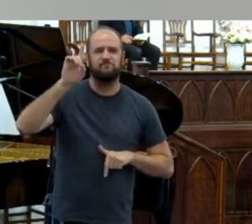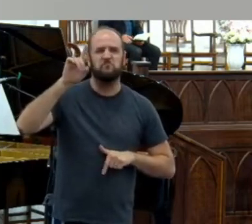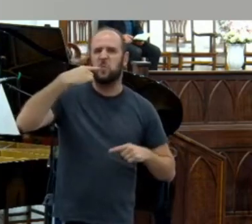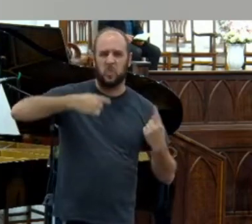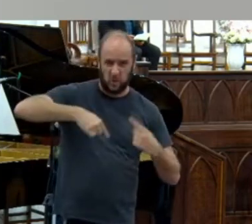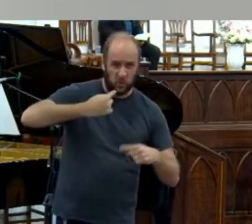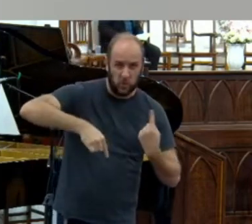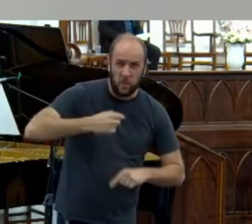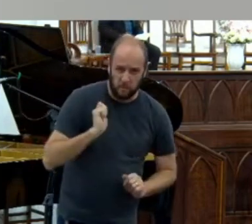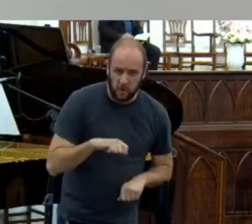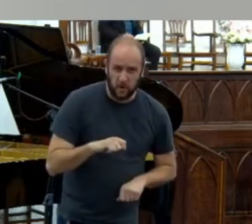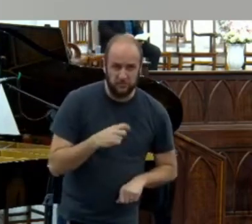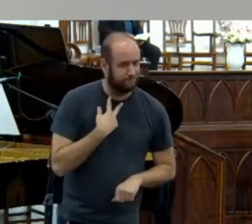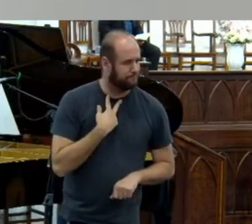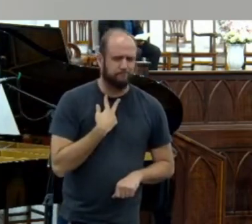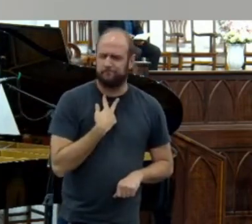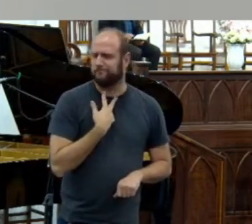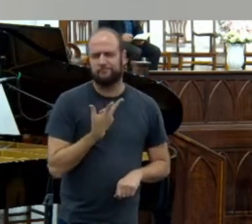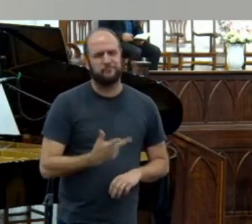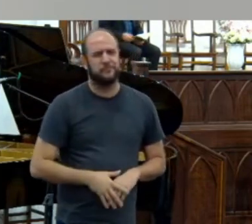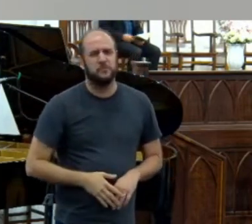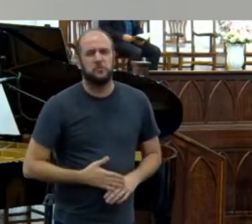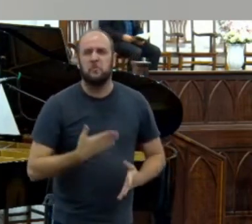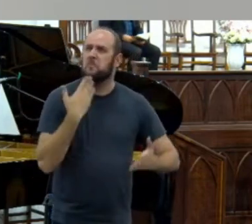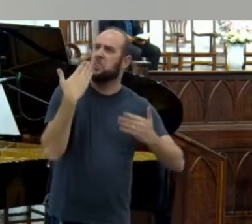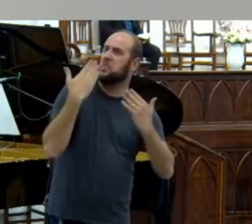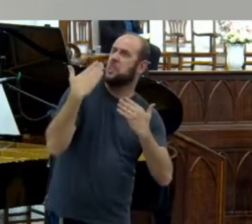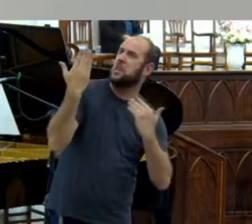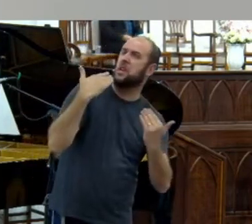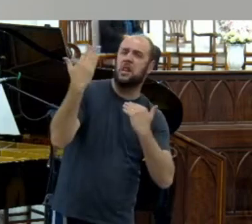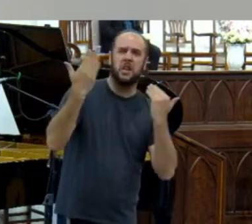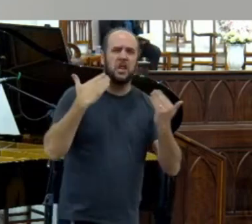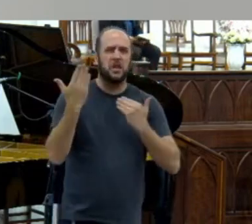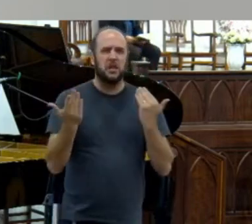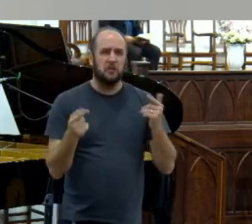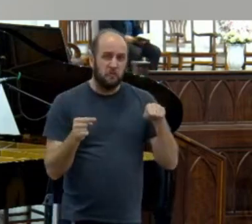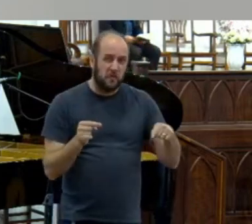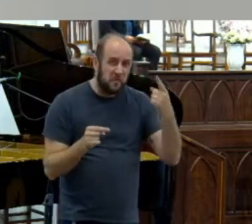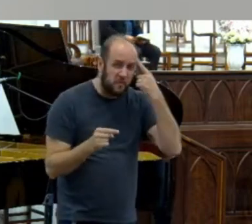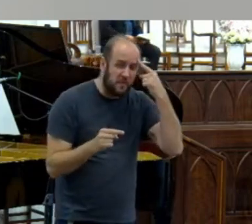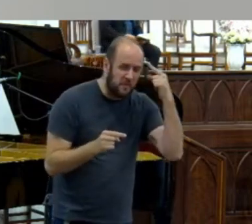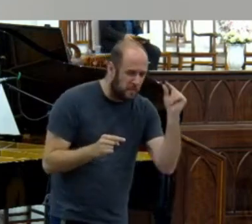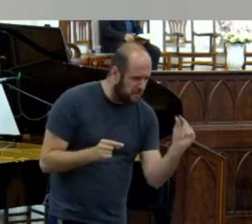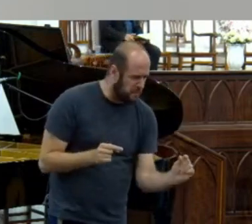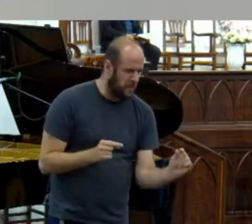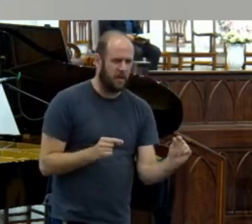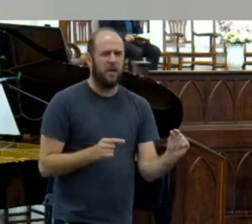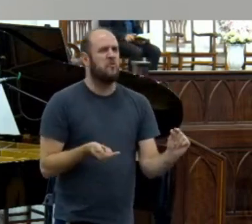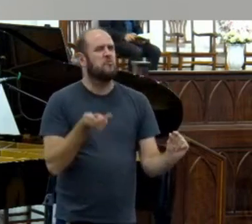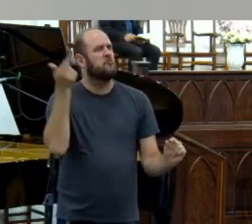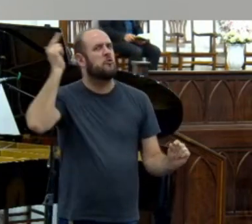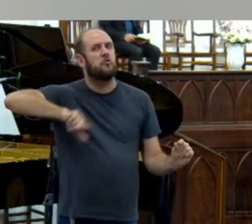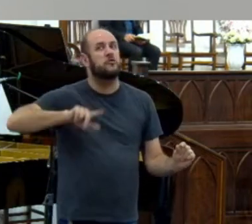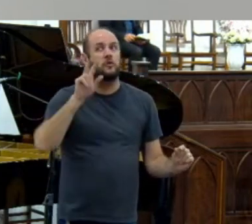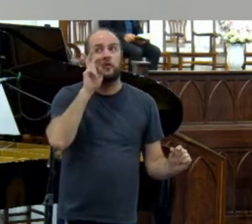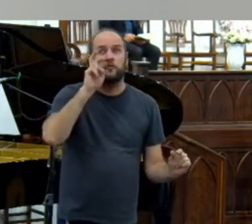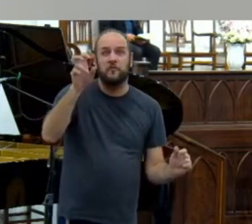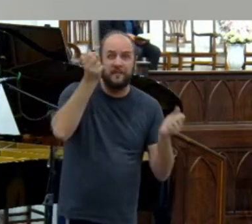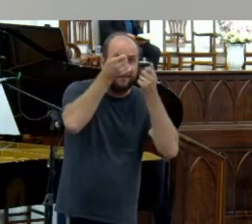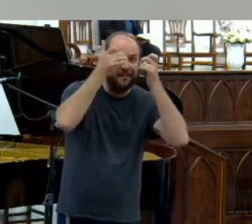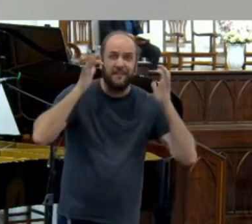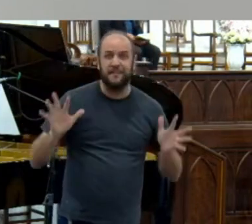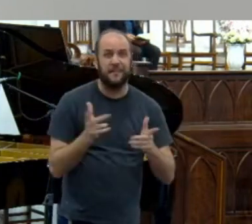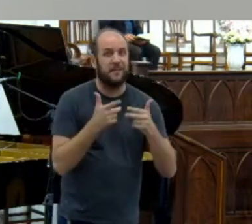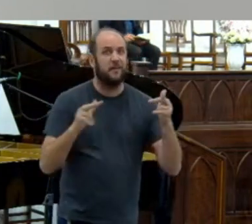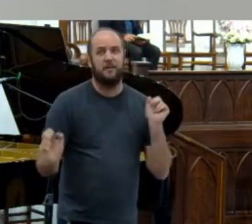Tu não tens capacidade de argumentar comigo, tua mente é pequena e não consegues ver claramente as